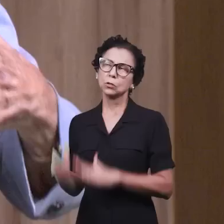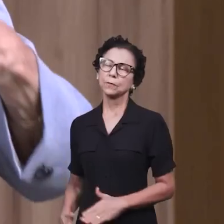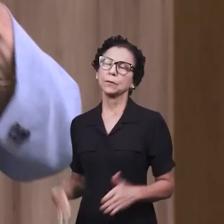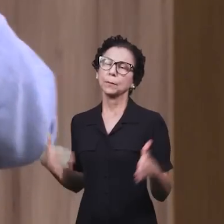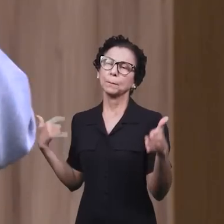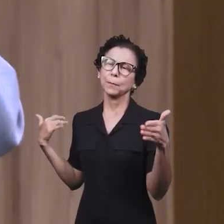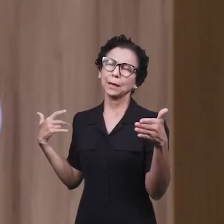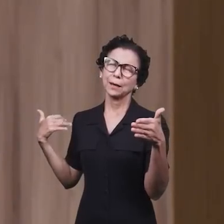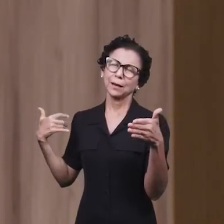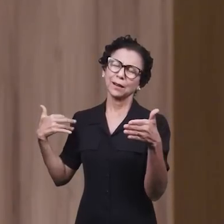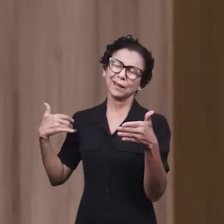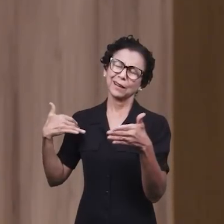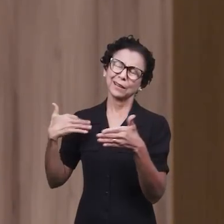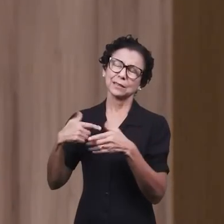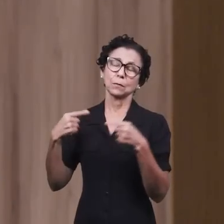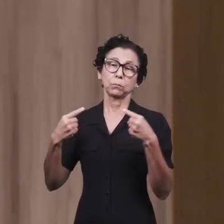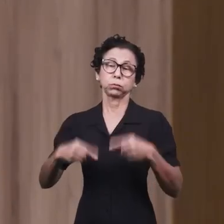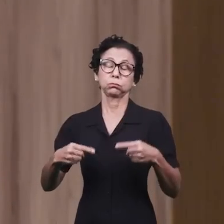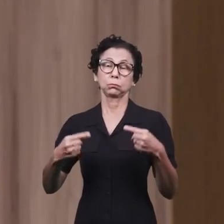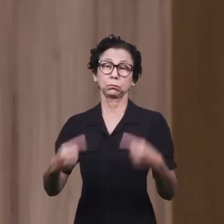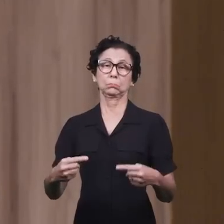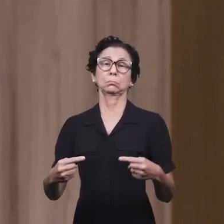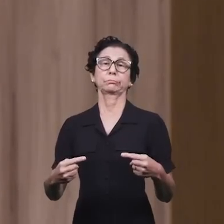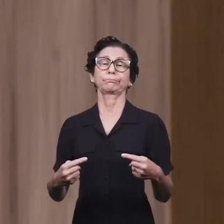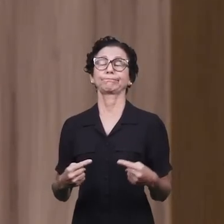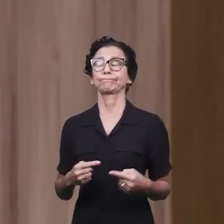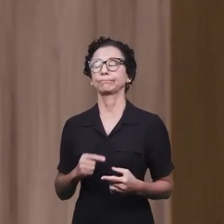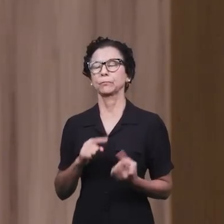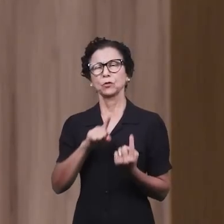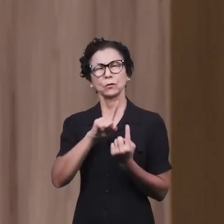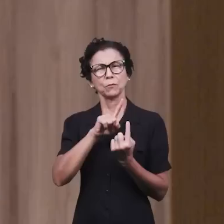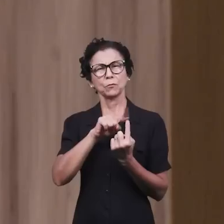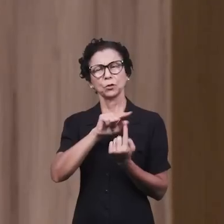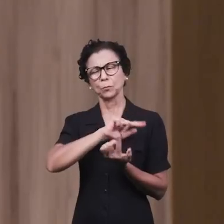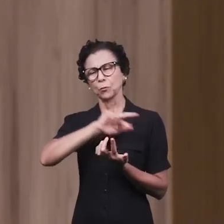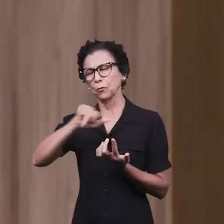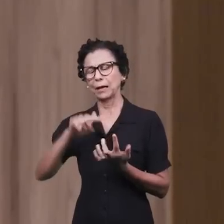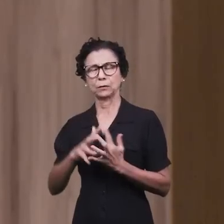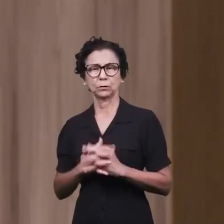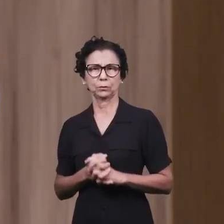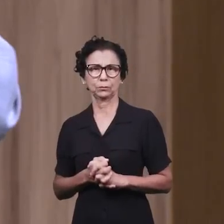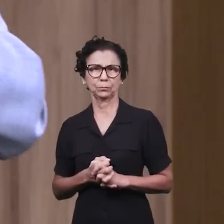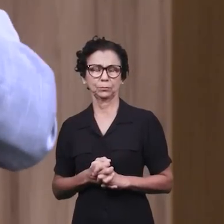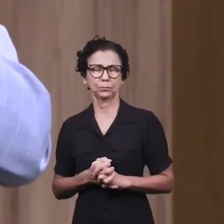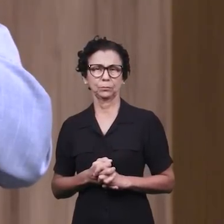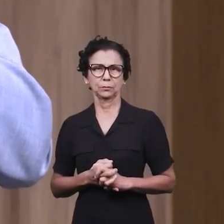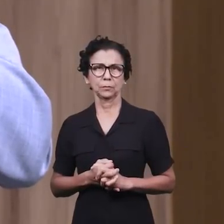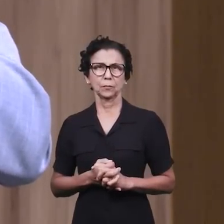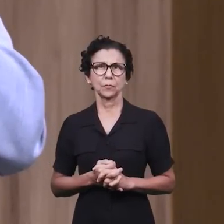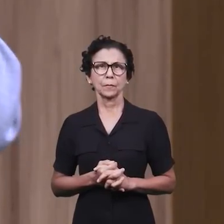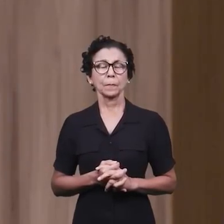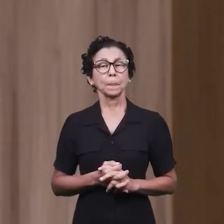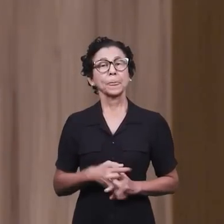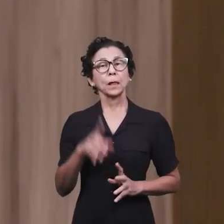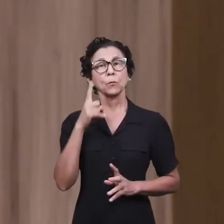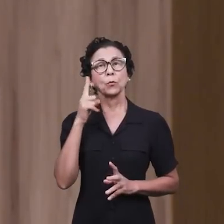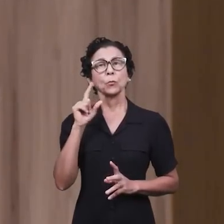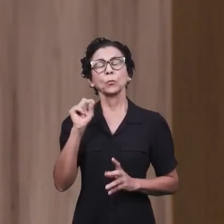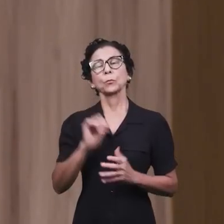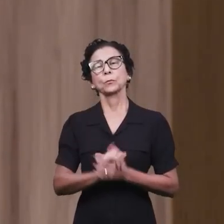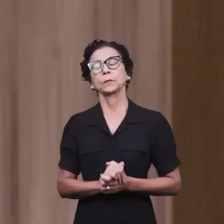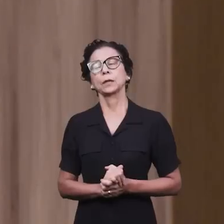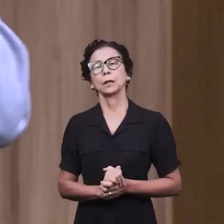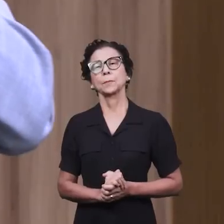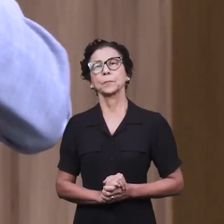pronto todo tipo de oposição. Então, nós vamos encontrar. Por quê? Então,